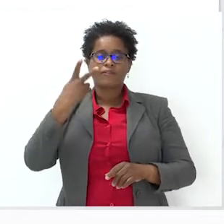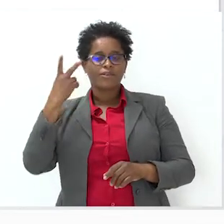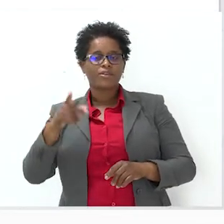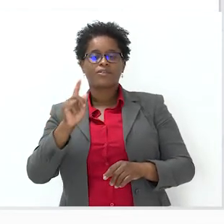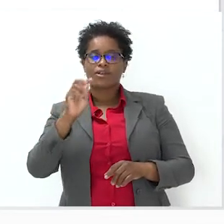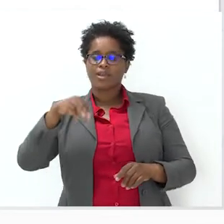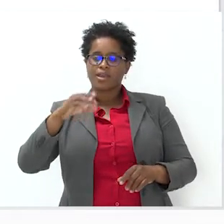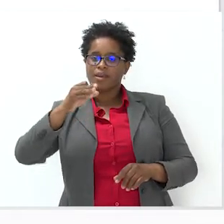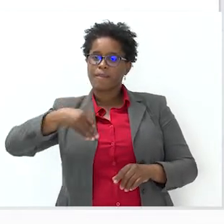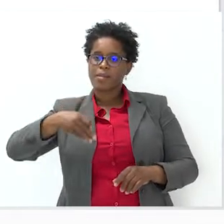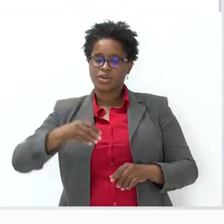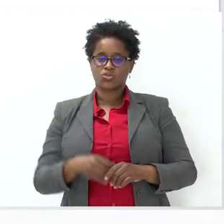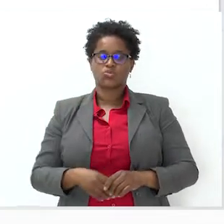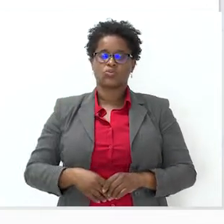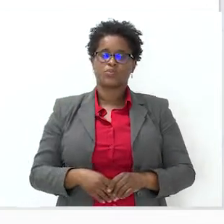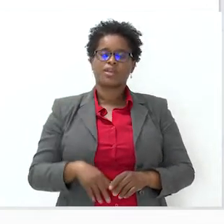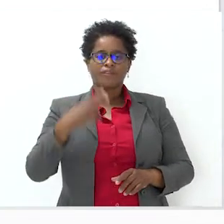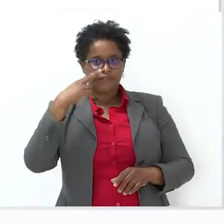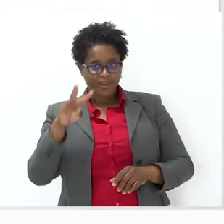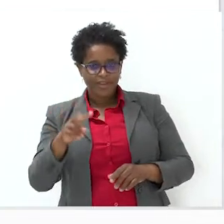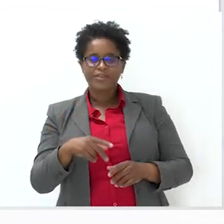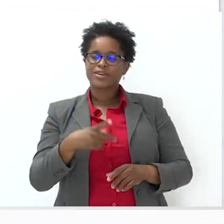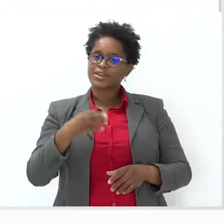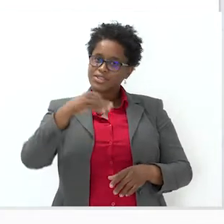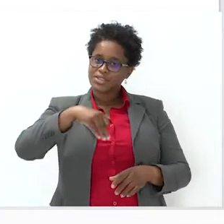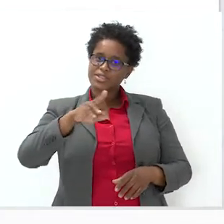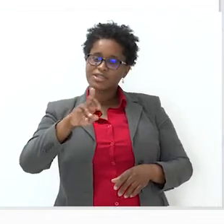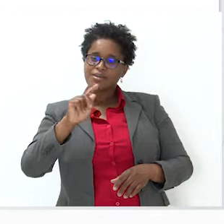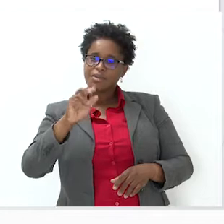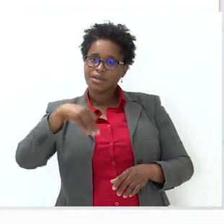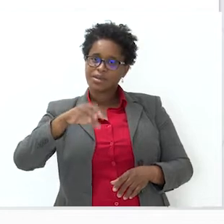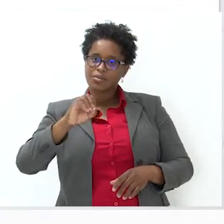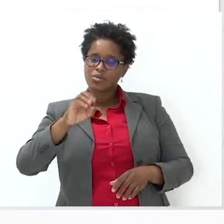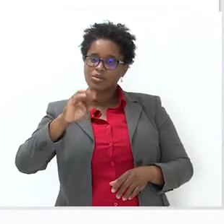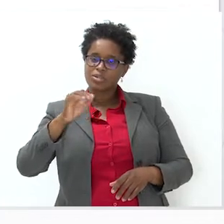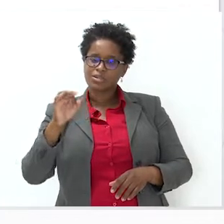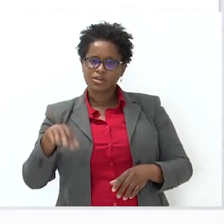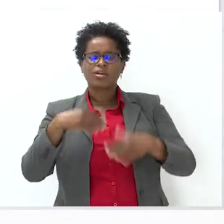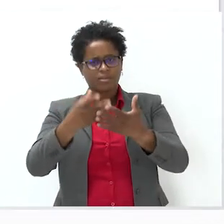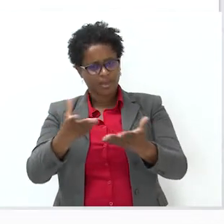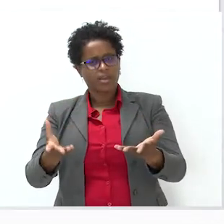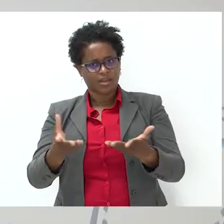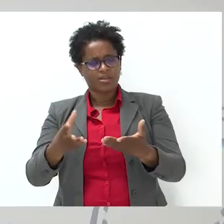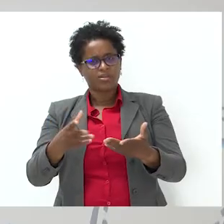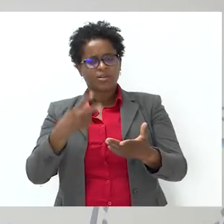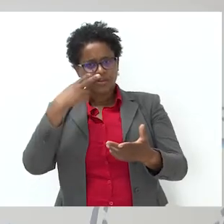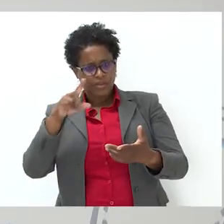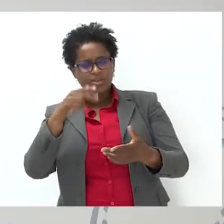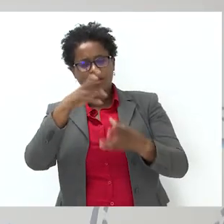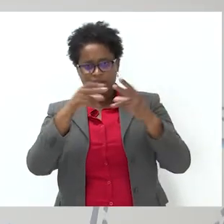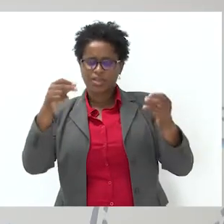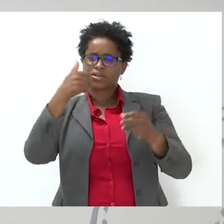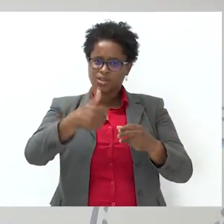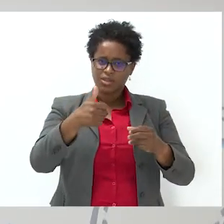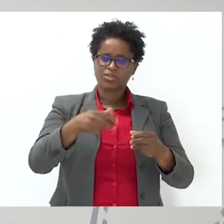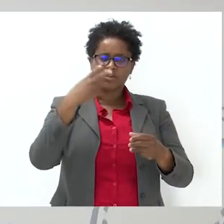em Palmarejo. Viram que as preposições deram sentido às frases? Viram